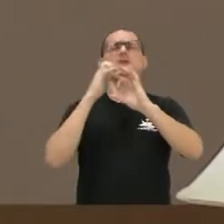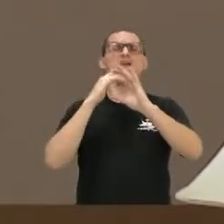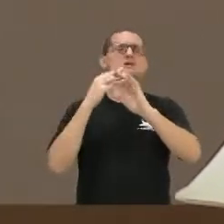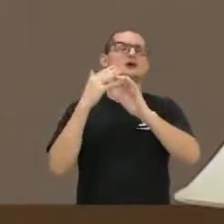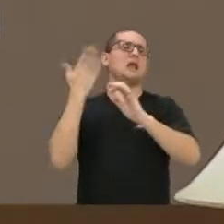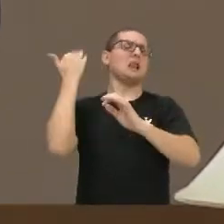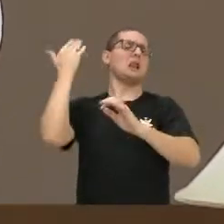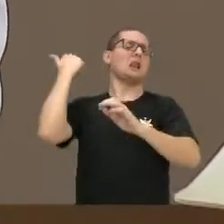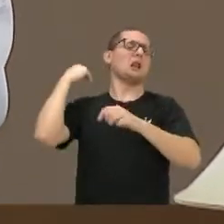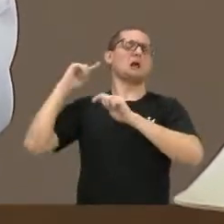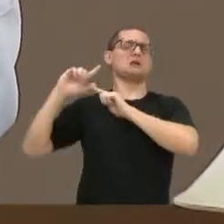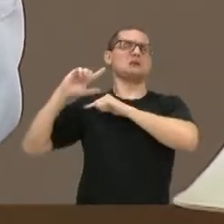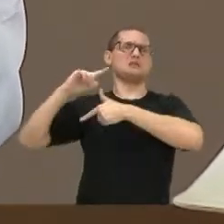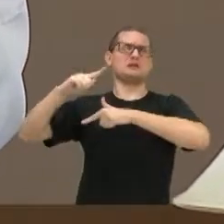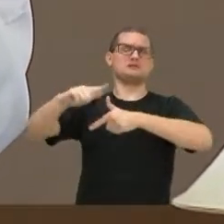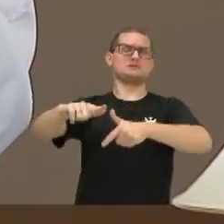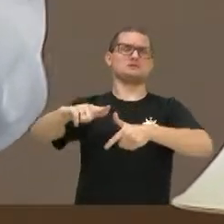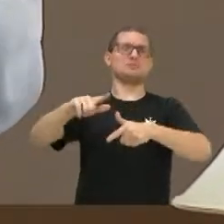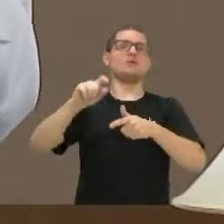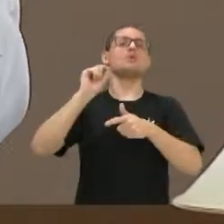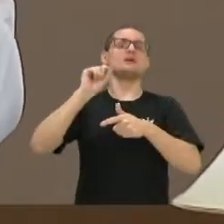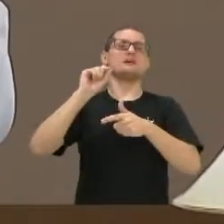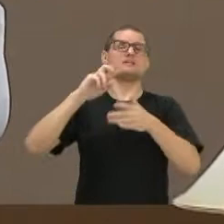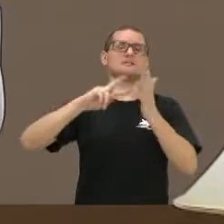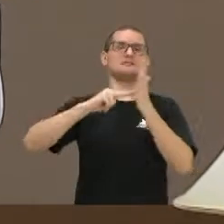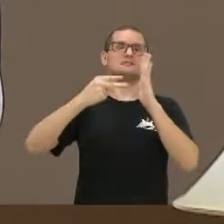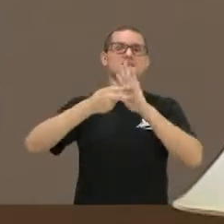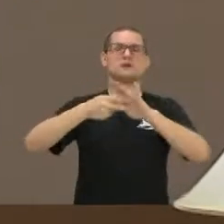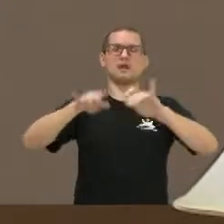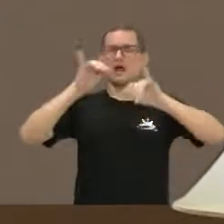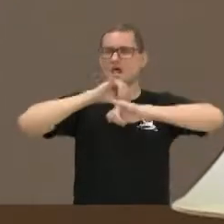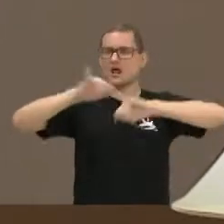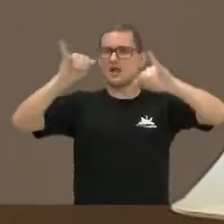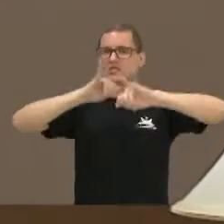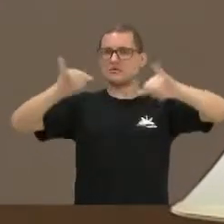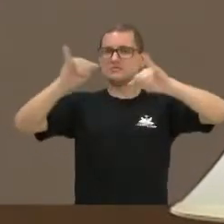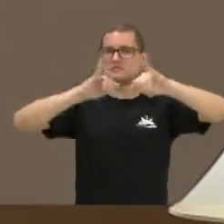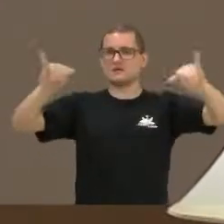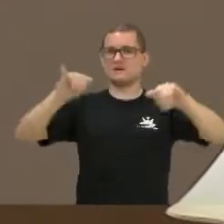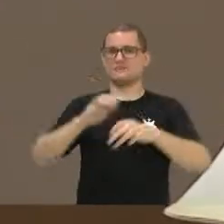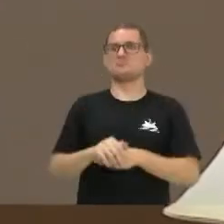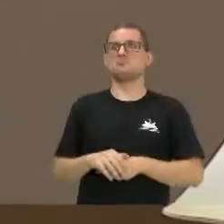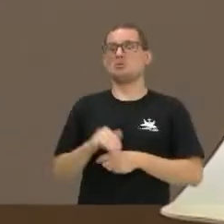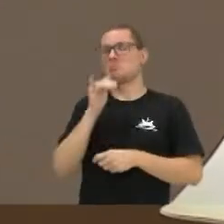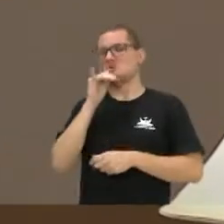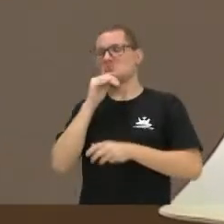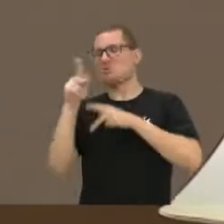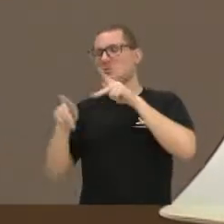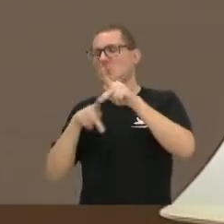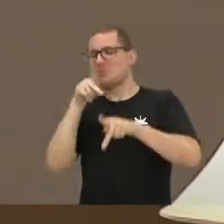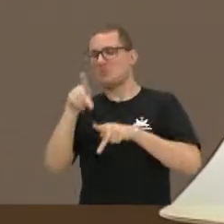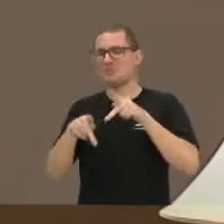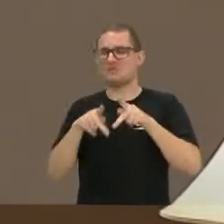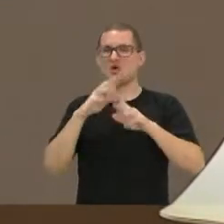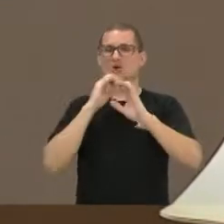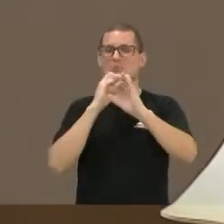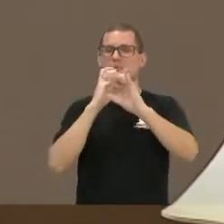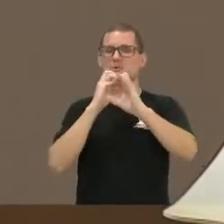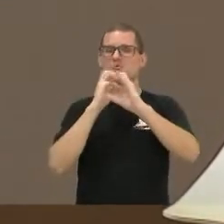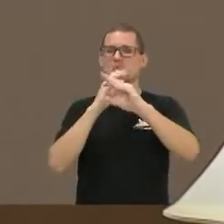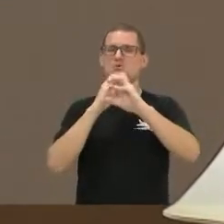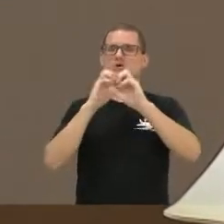no antigo testamento para anunciar quando ela sua a uma mensagem de deus que será